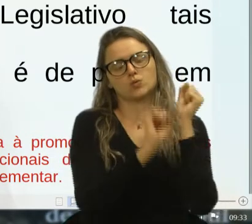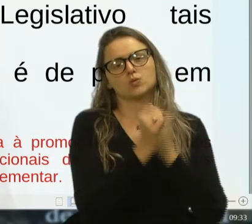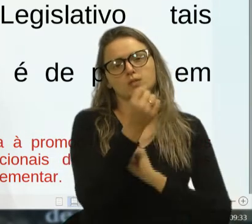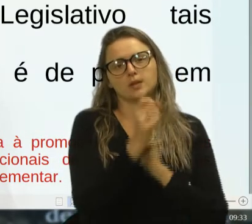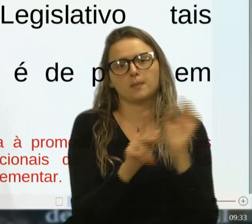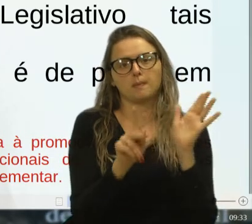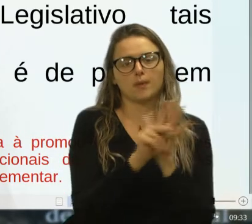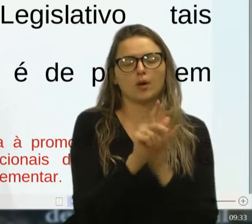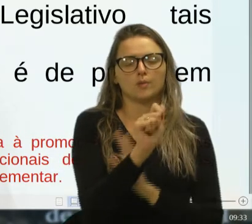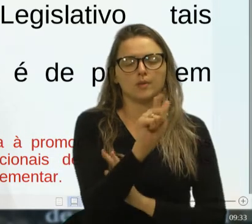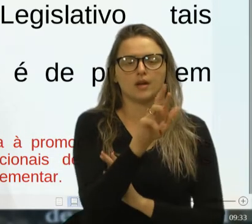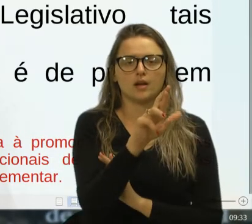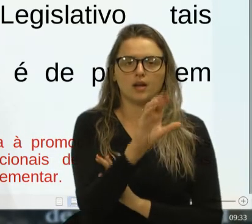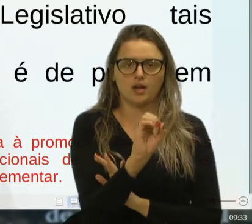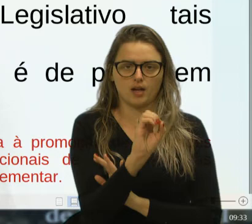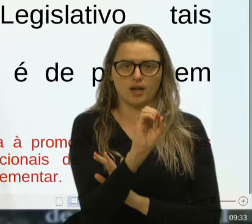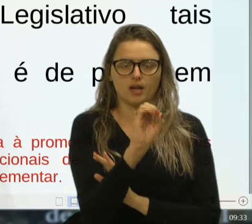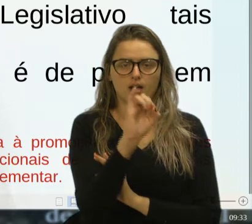à